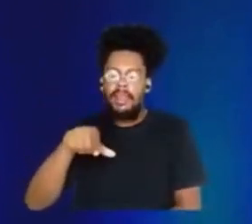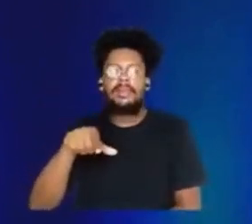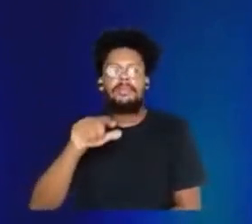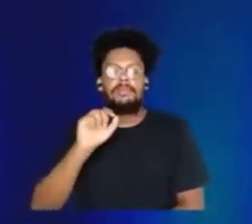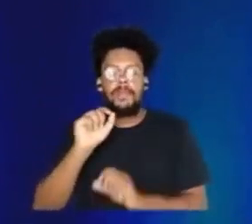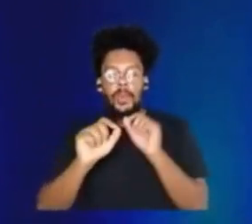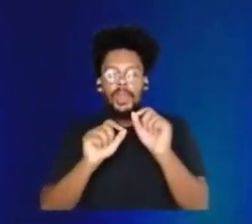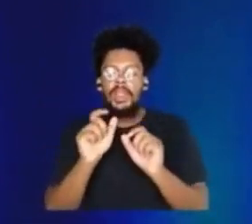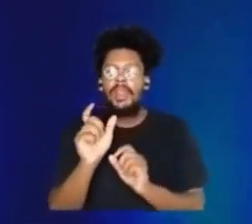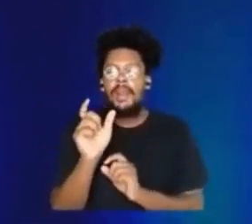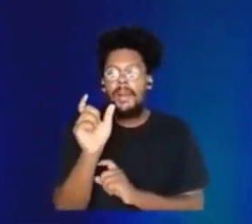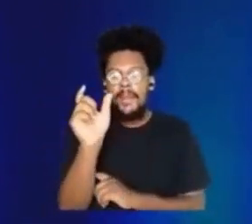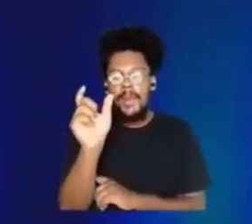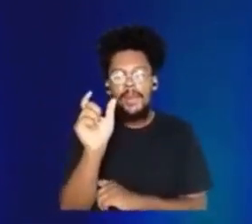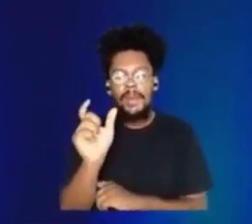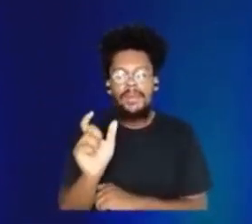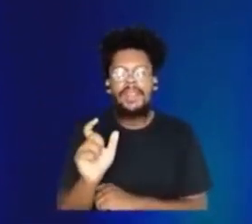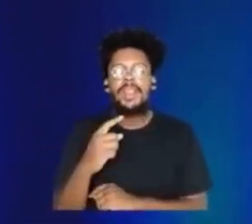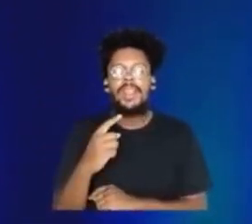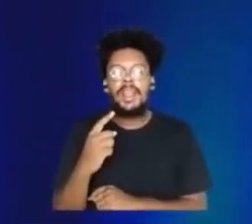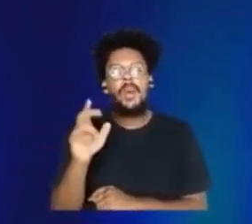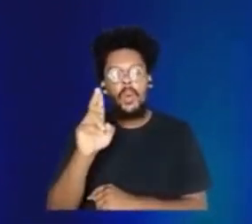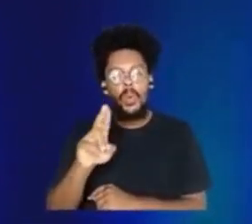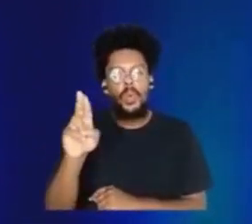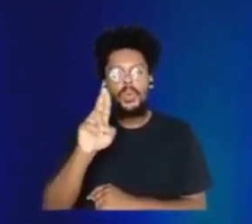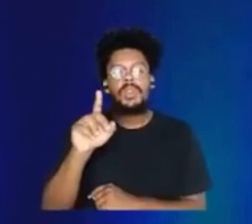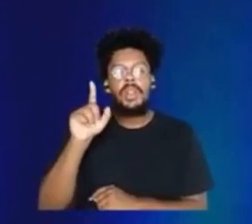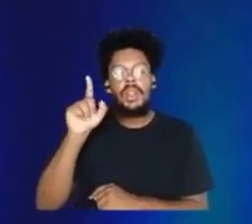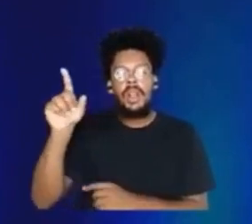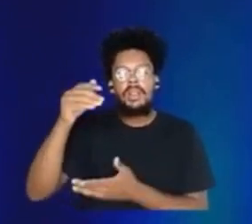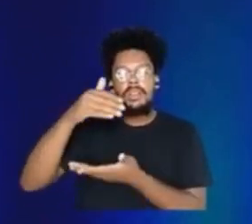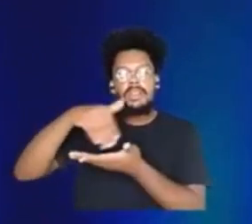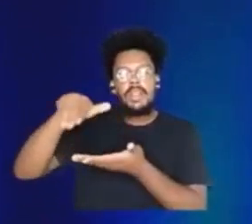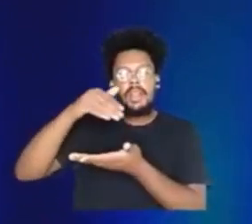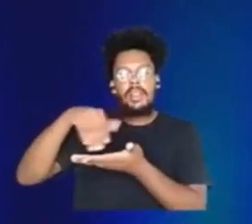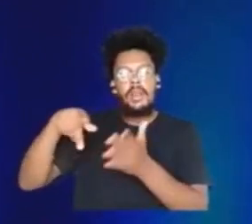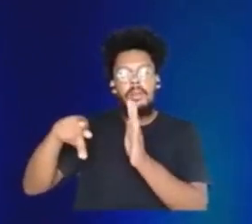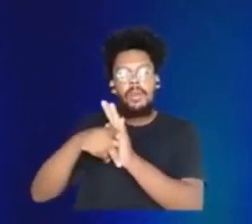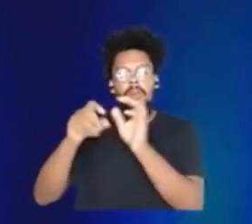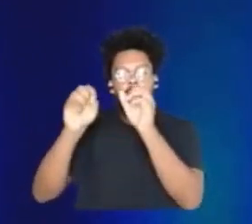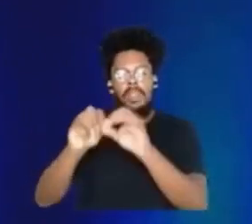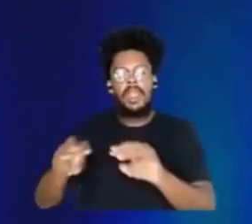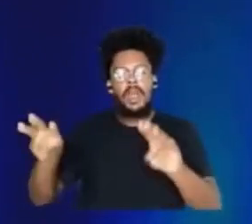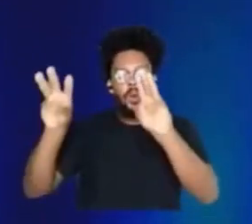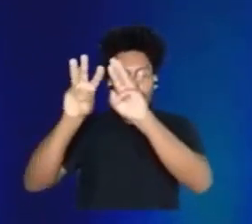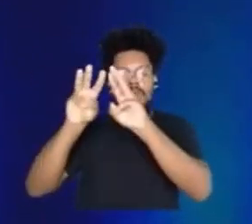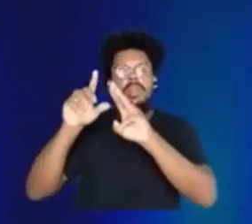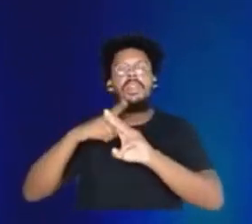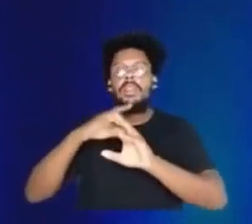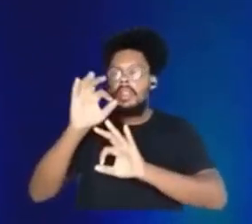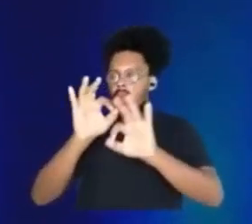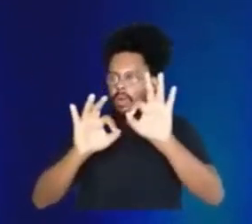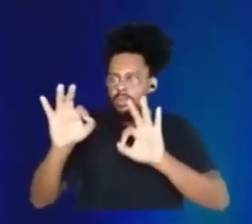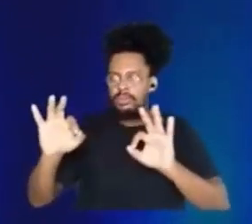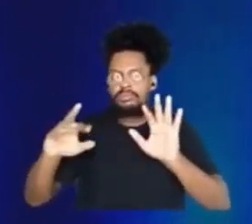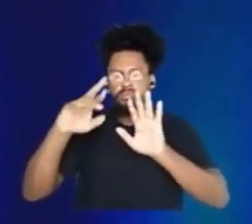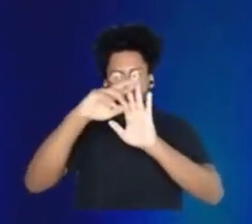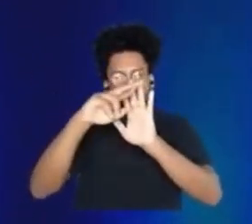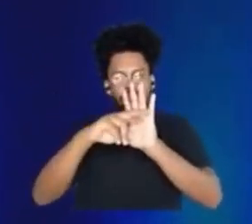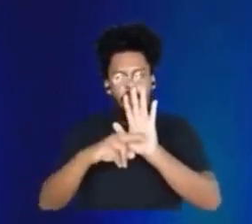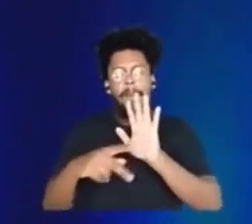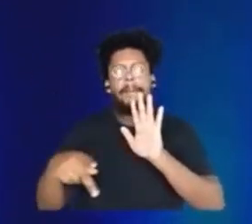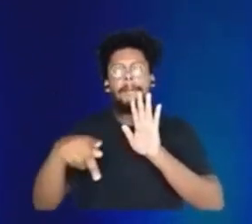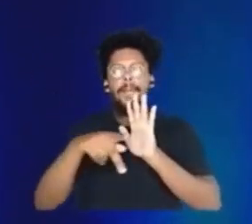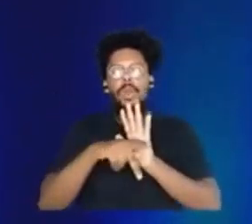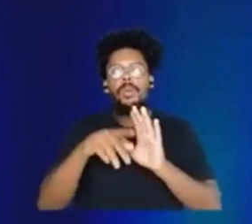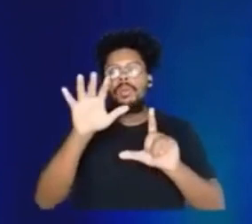no âmbito do secretário-geral da ONU, no Policy Brief que ele soltou em junho, e organiza um código de conduta para as plataformas. No debate da